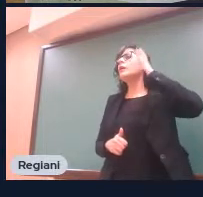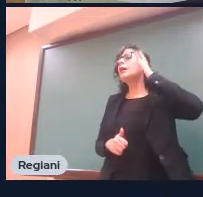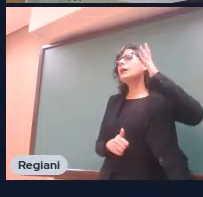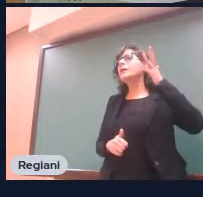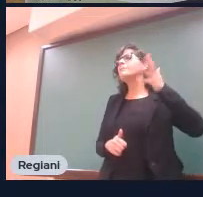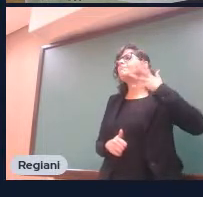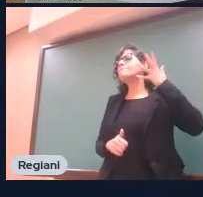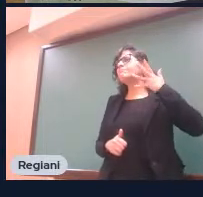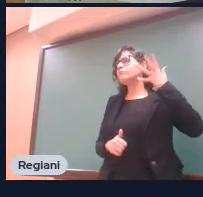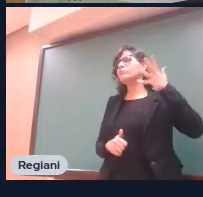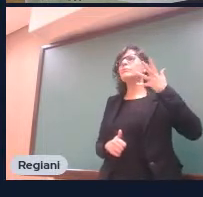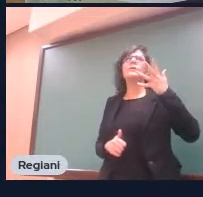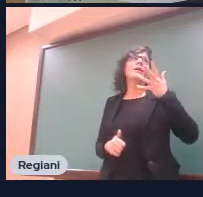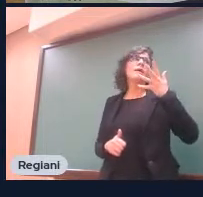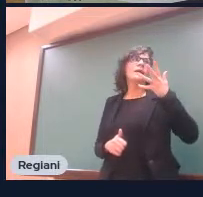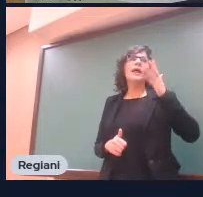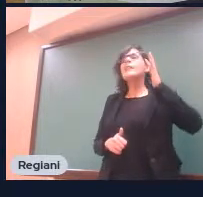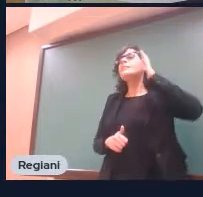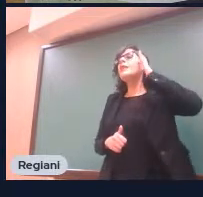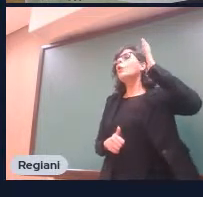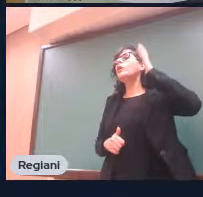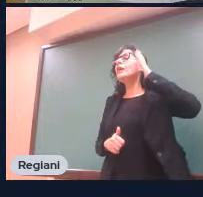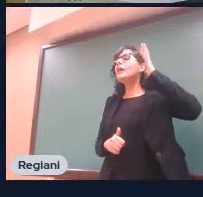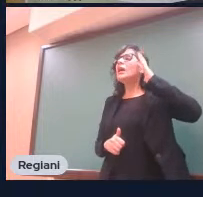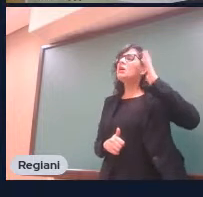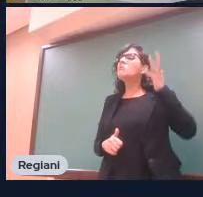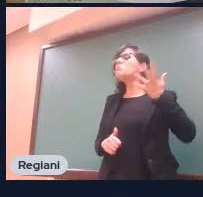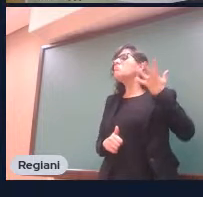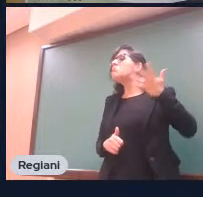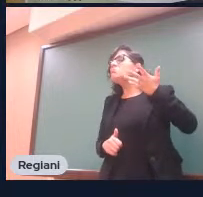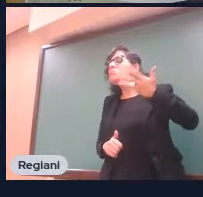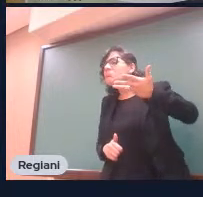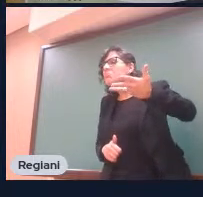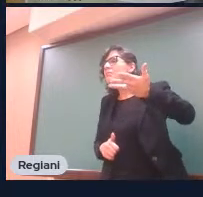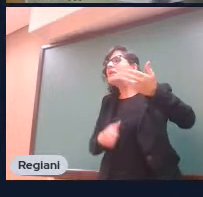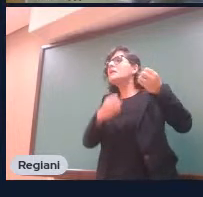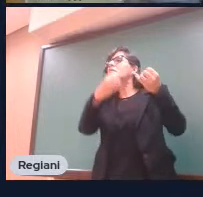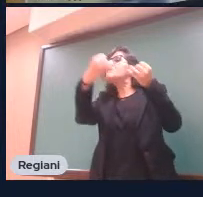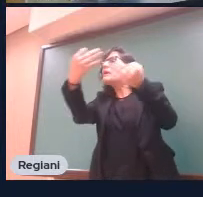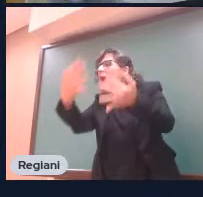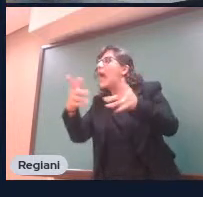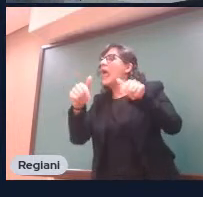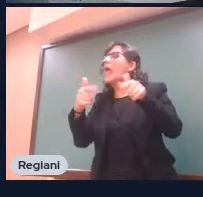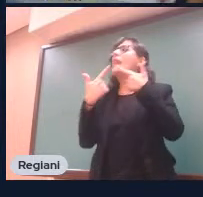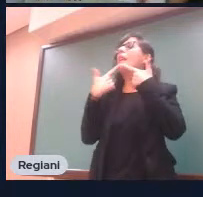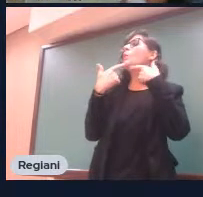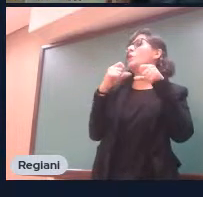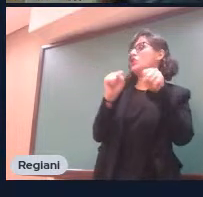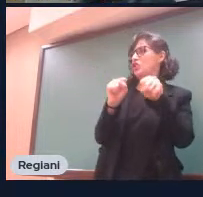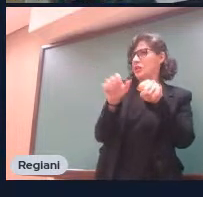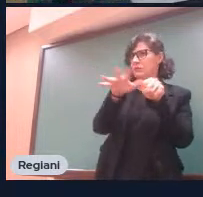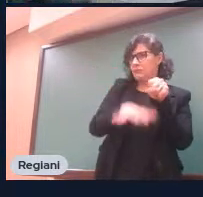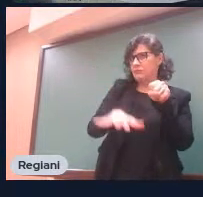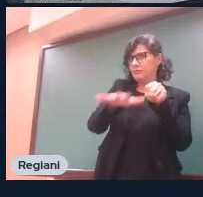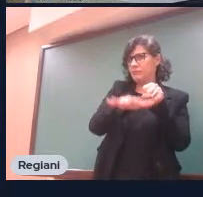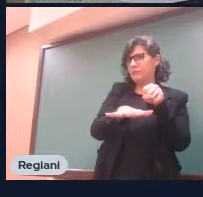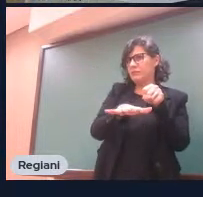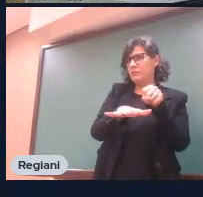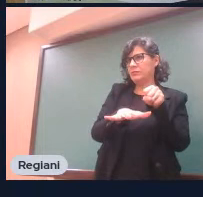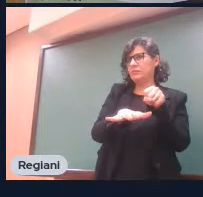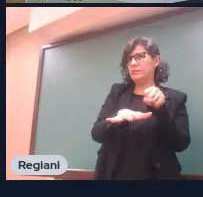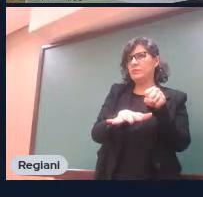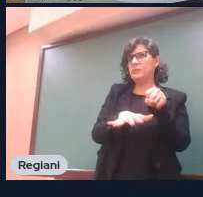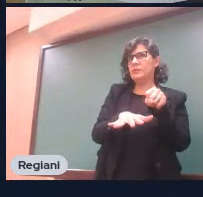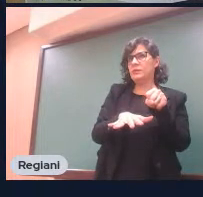anunciadas para teorias definitivas e definidas como linguísticas. Nós saímos